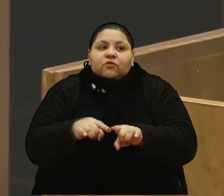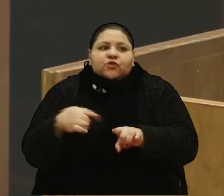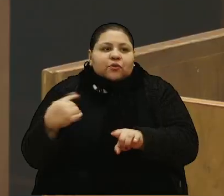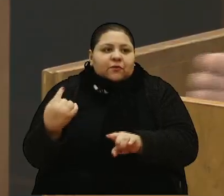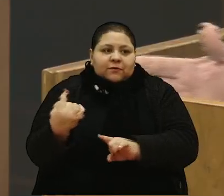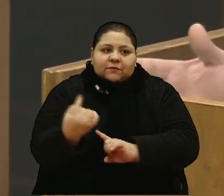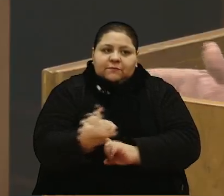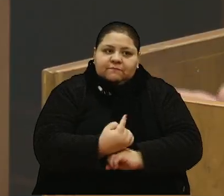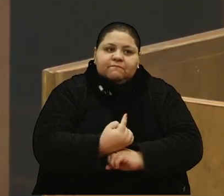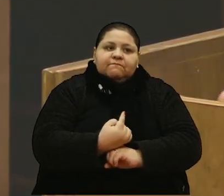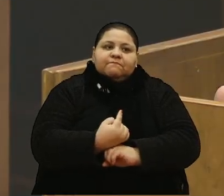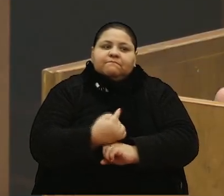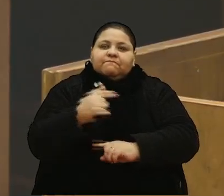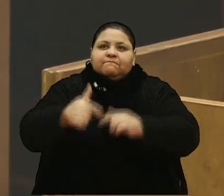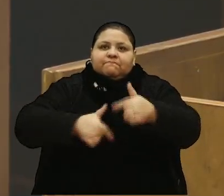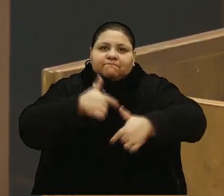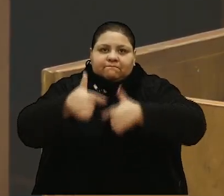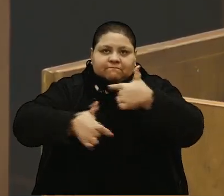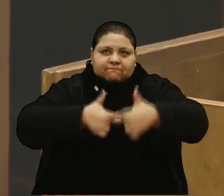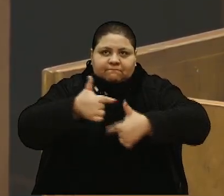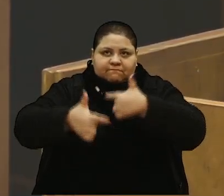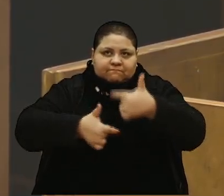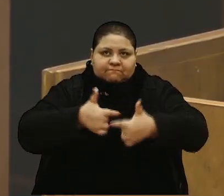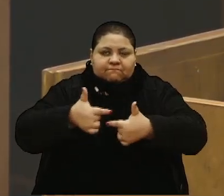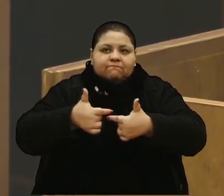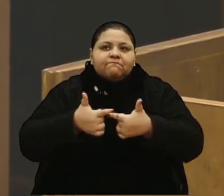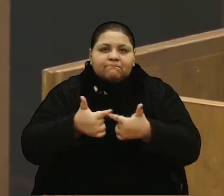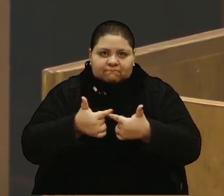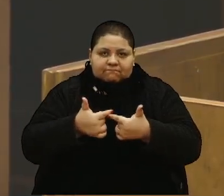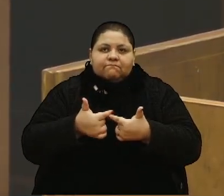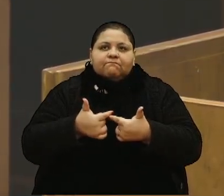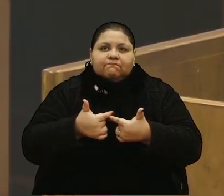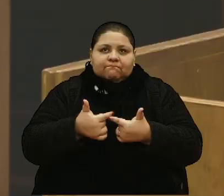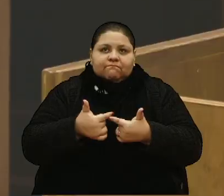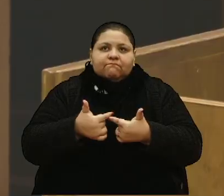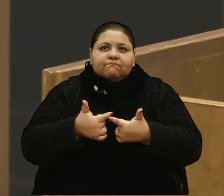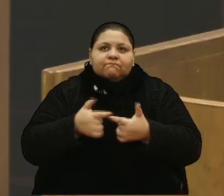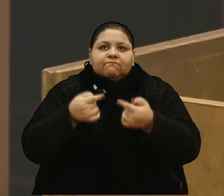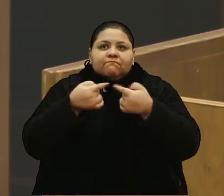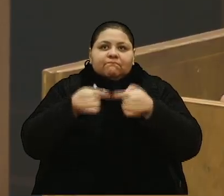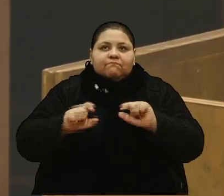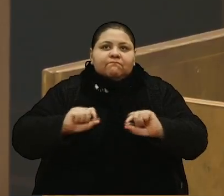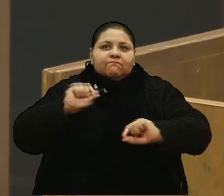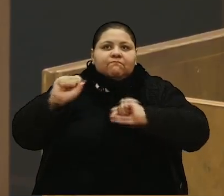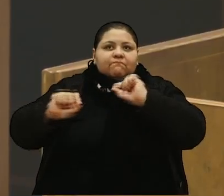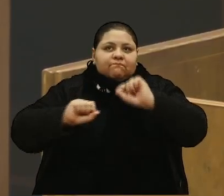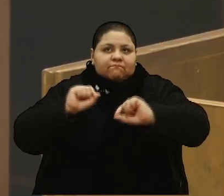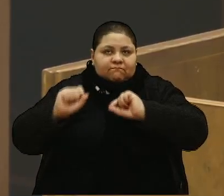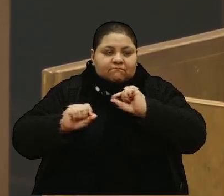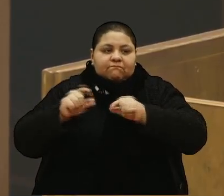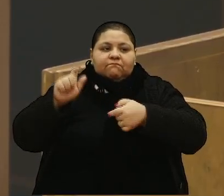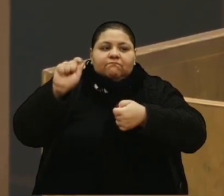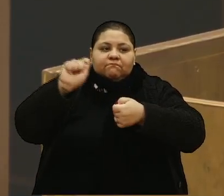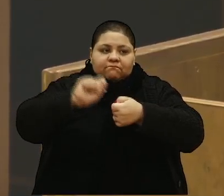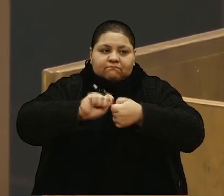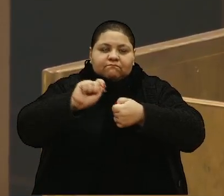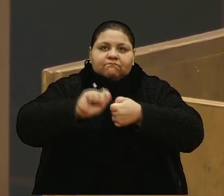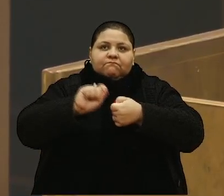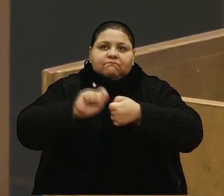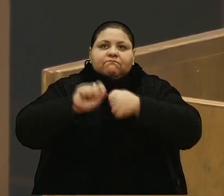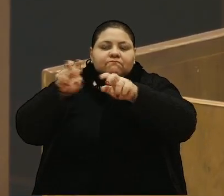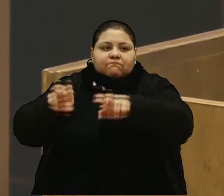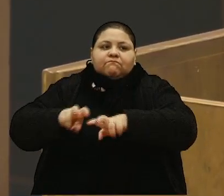e não é desmerecer o trabalho de ninguém, pelo amor de Deus, mas é o que o meio ambiente está fazendo com nossos